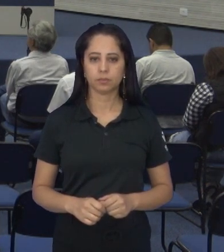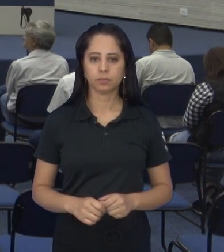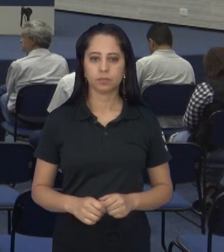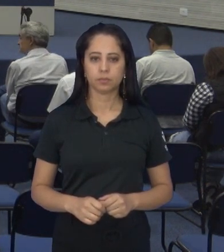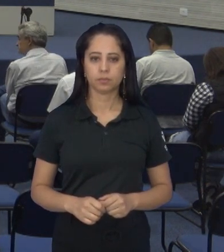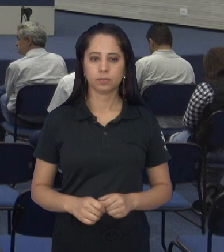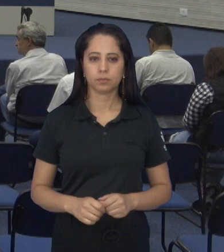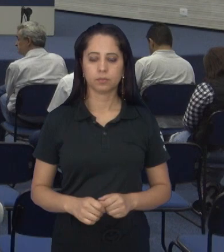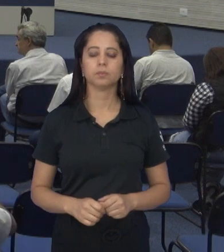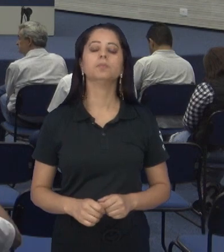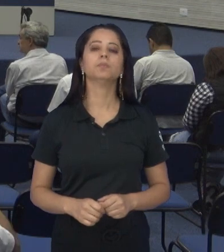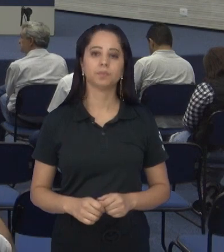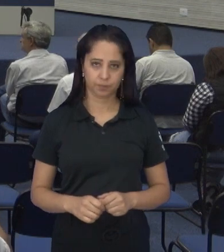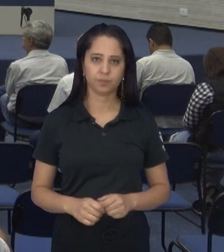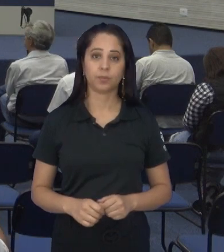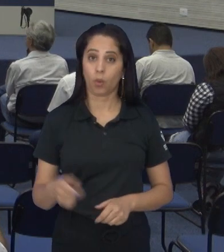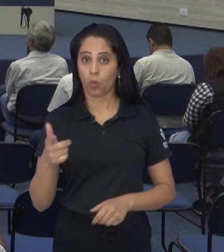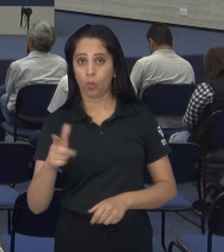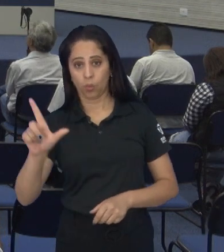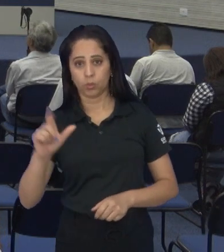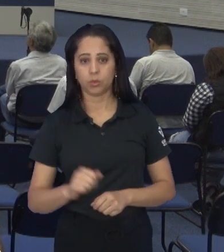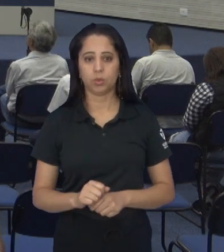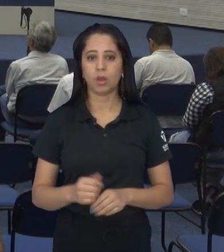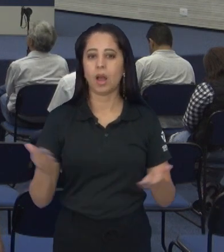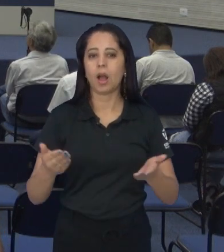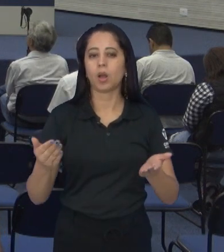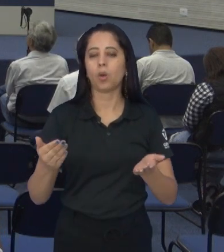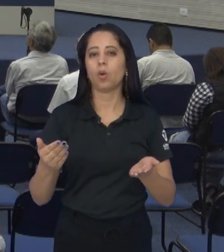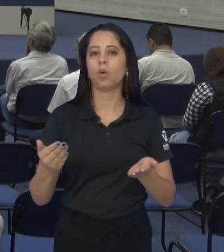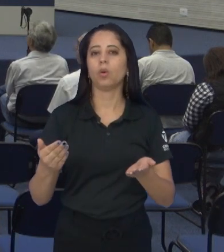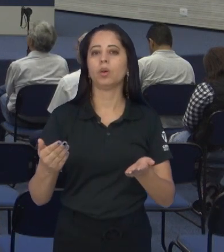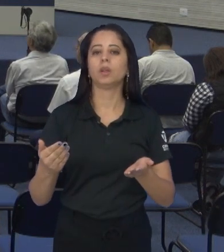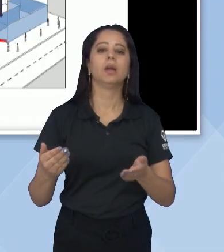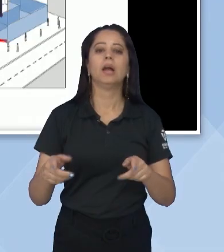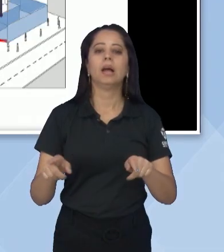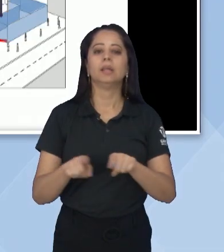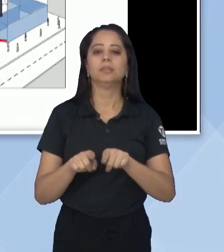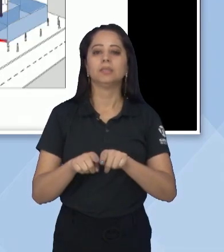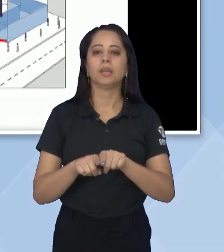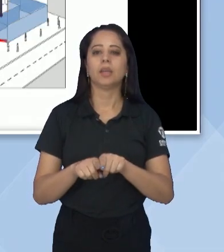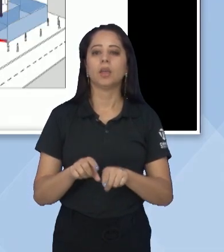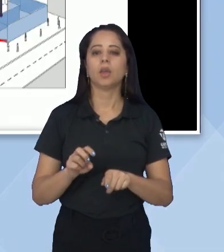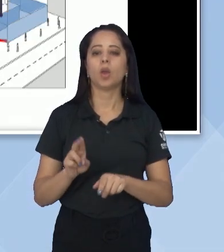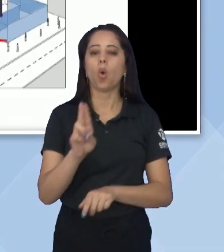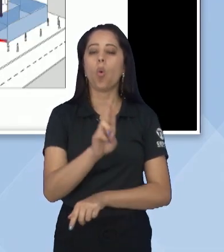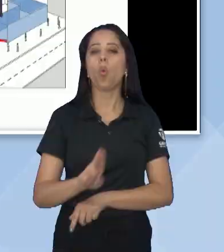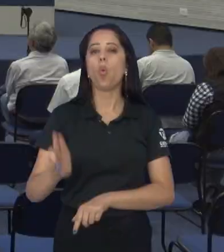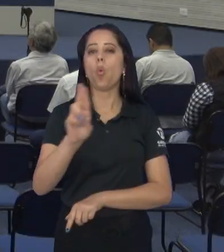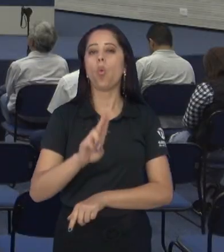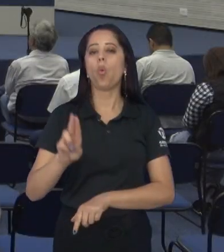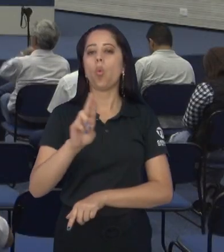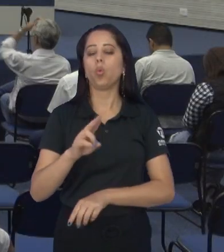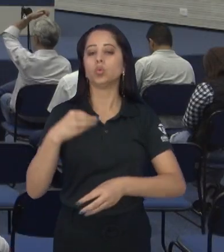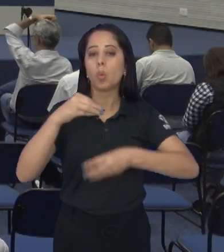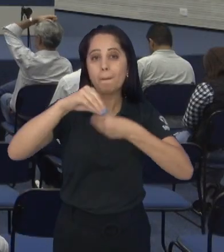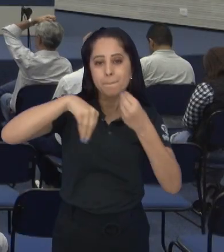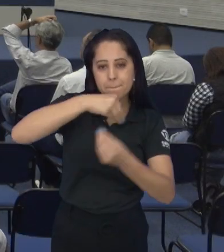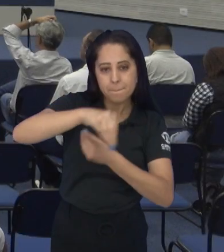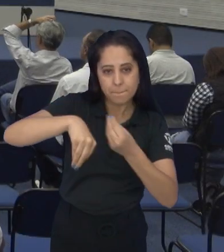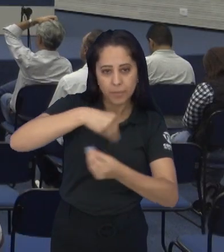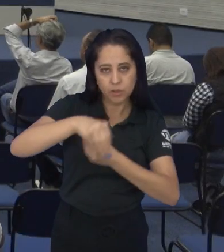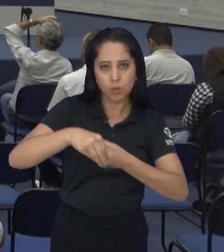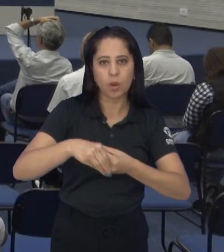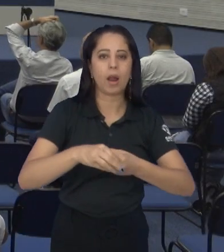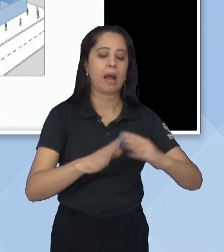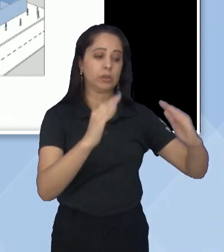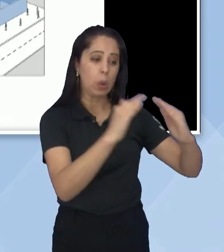bom outra coisa também a gente vai começar a entrar na figura do uso misto os homista quando você tem dois usos distintos o Residencial